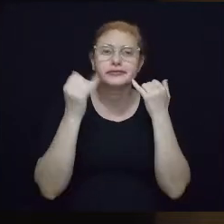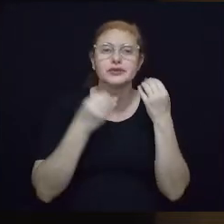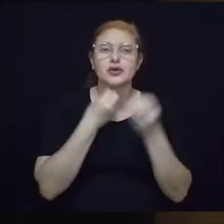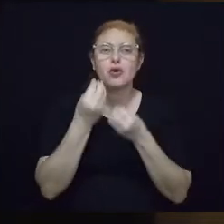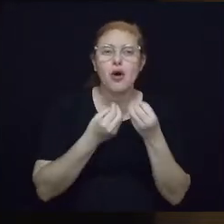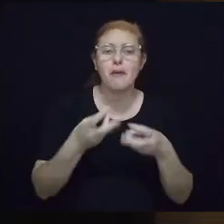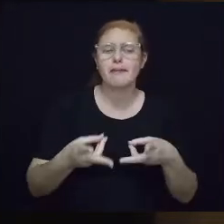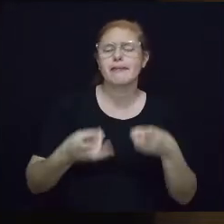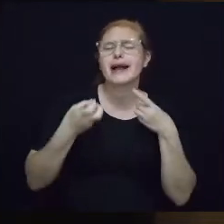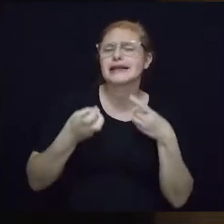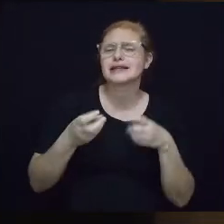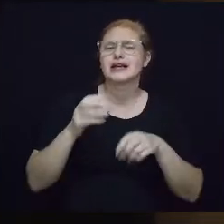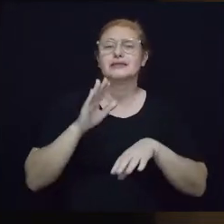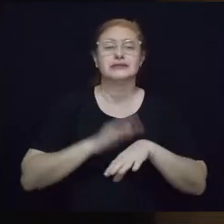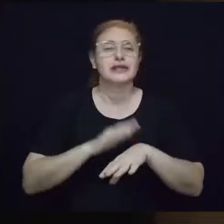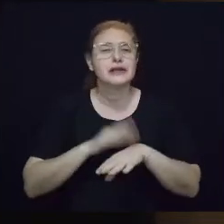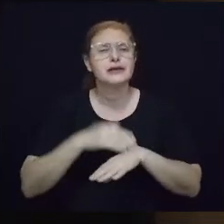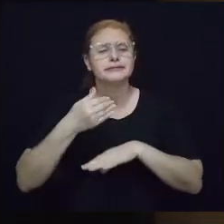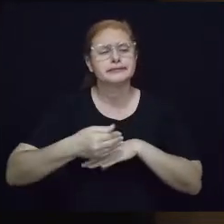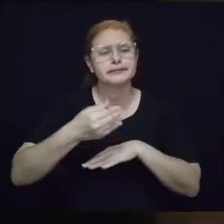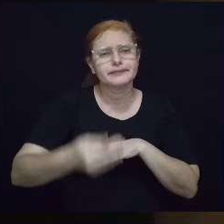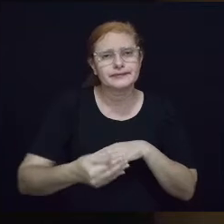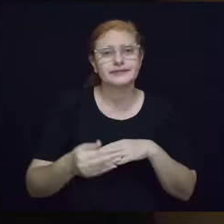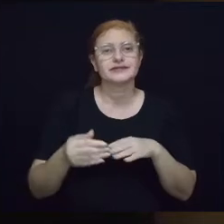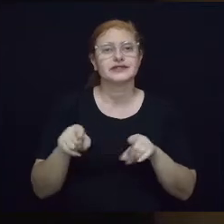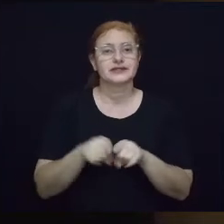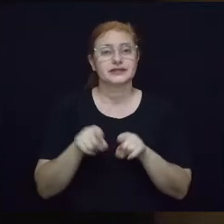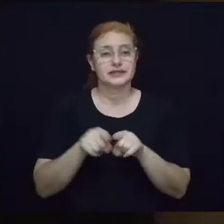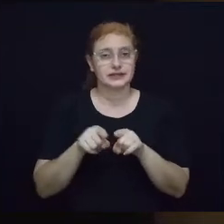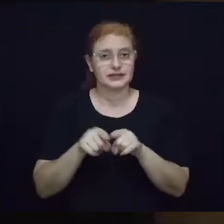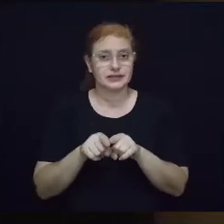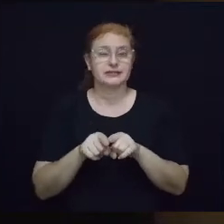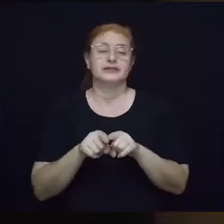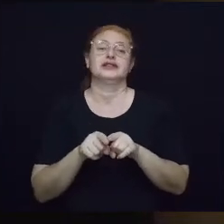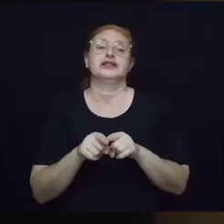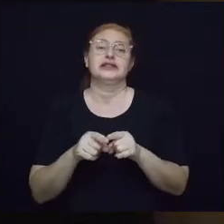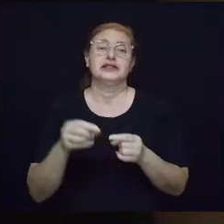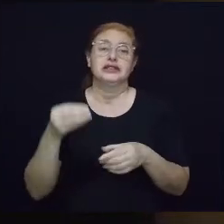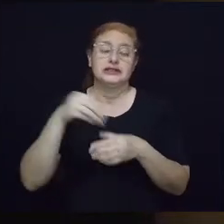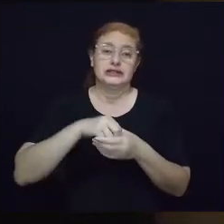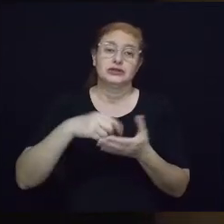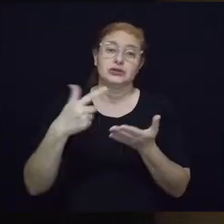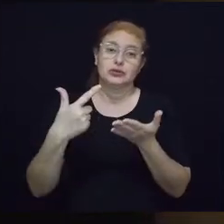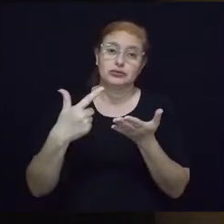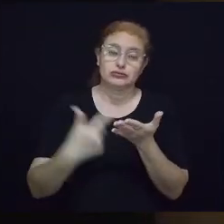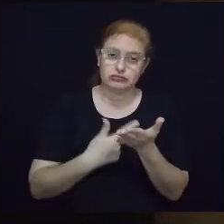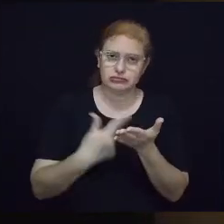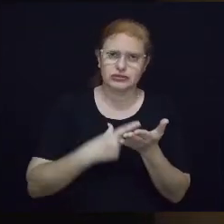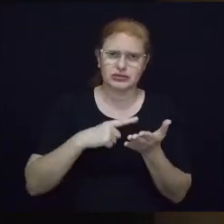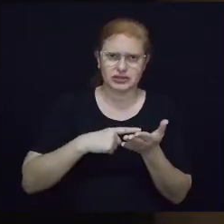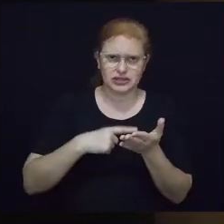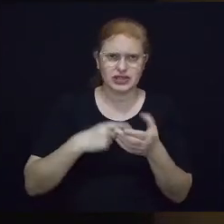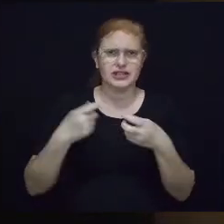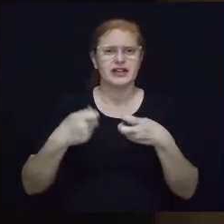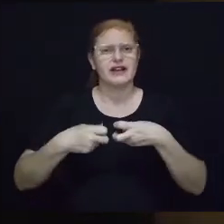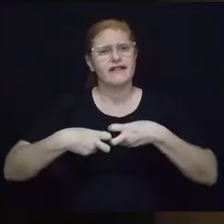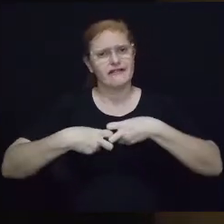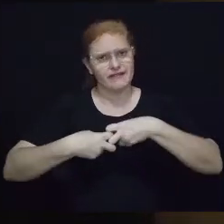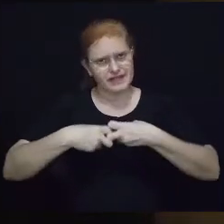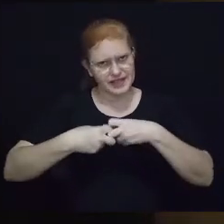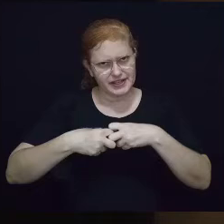nós percebemos o tempo, ou que ele fala nesse mesmo livro sobre física quântica, que a física quântica difere da